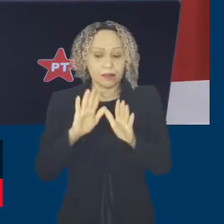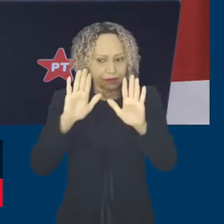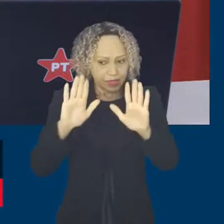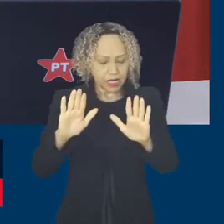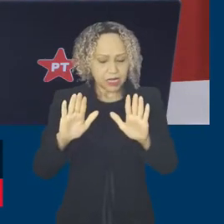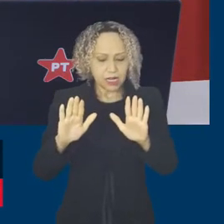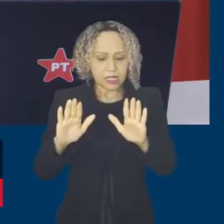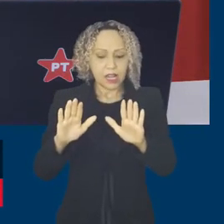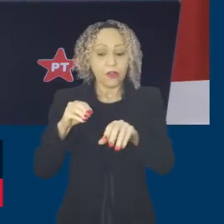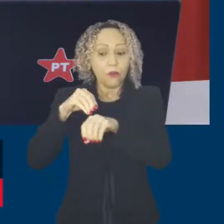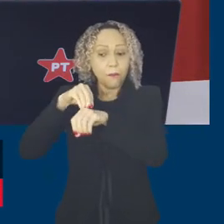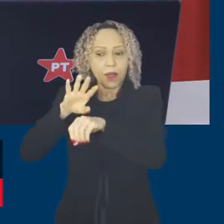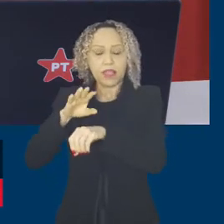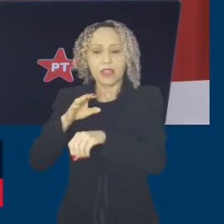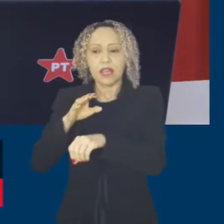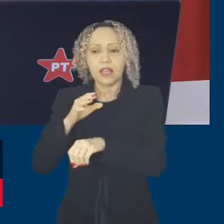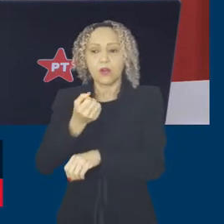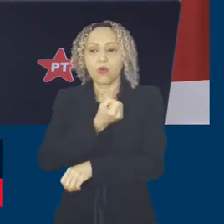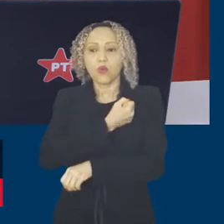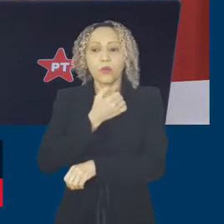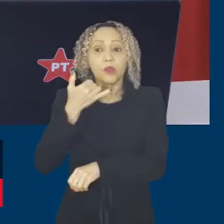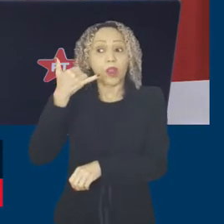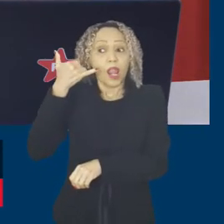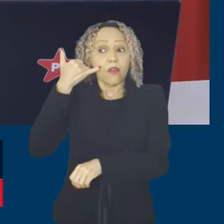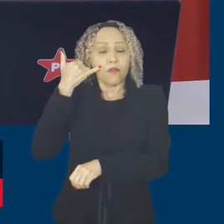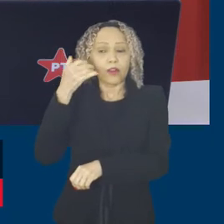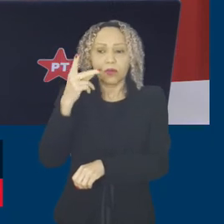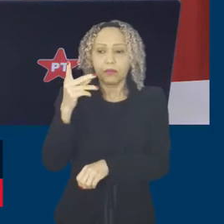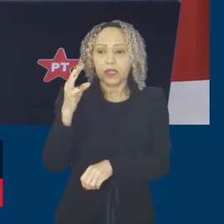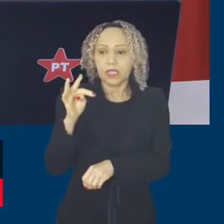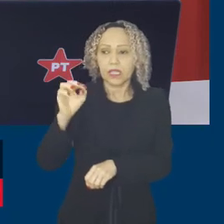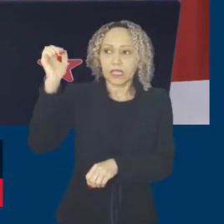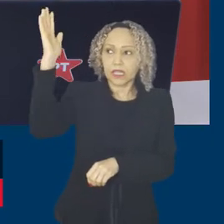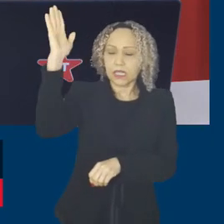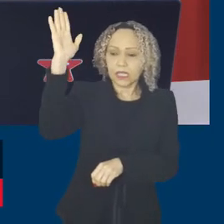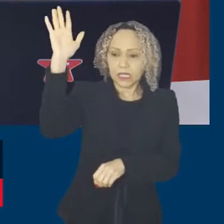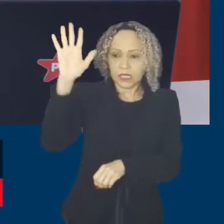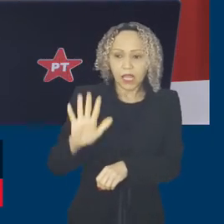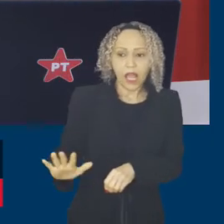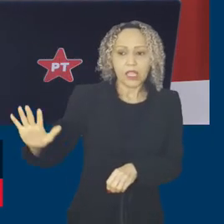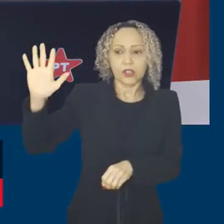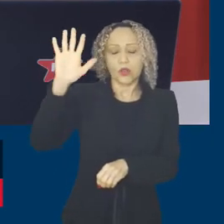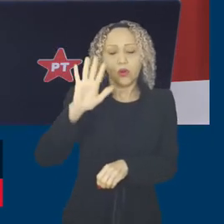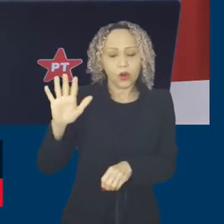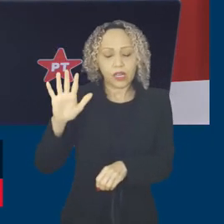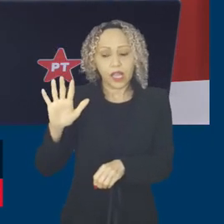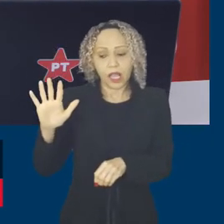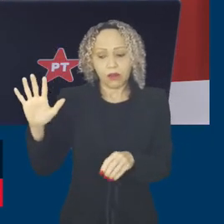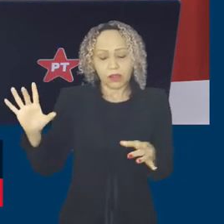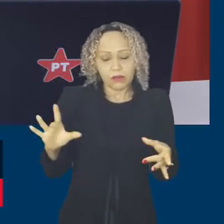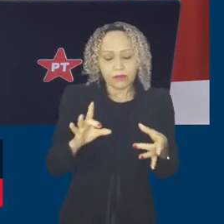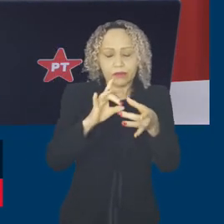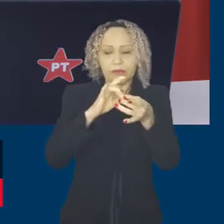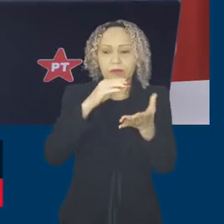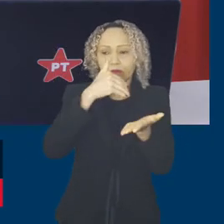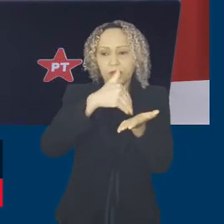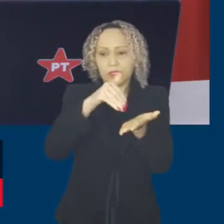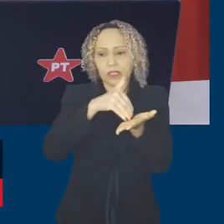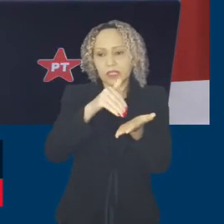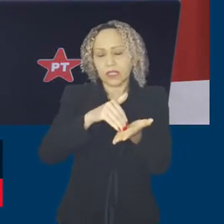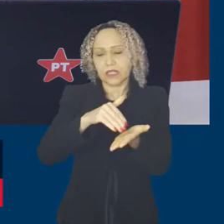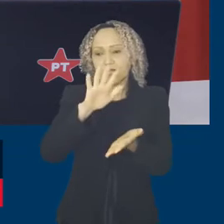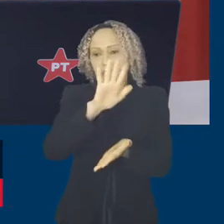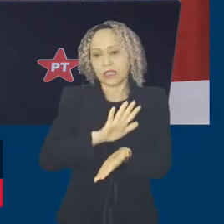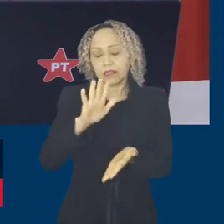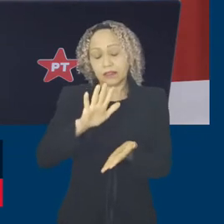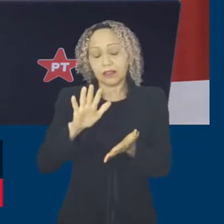aqui do PT Nacional, né, que faz essa interlocução com a secretaria, mas antes eu queria que você fizesse o convite para o